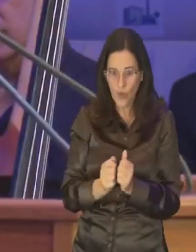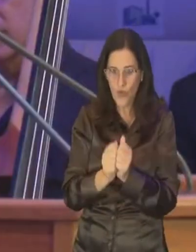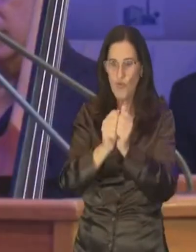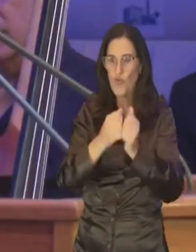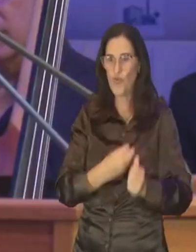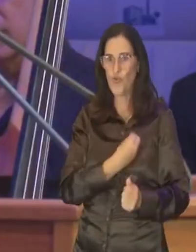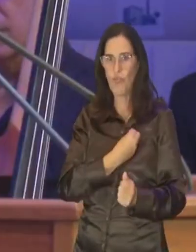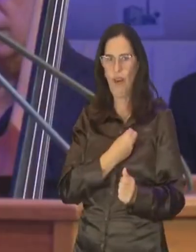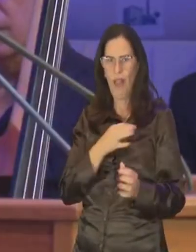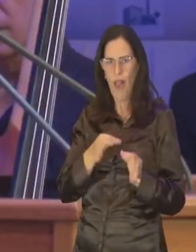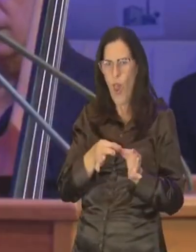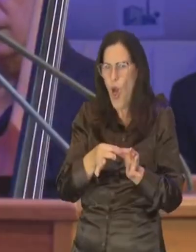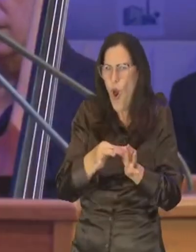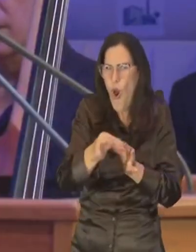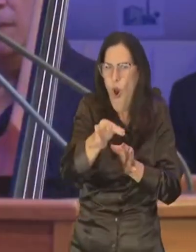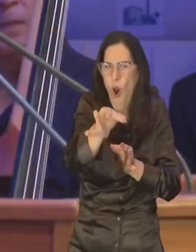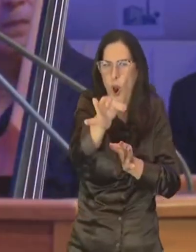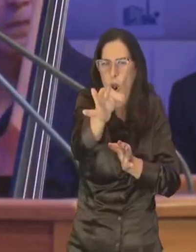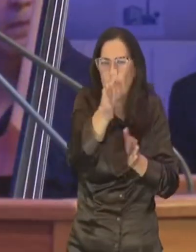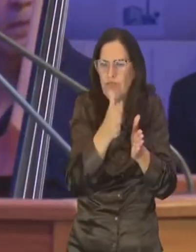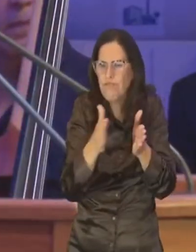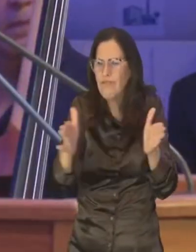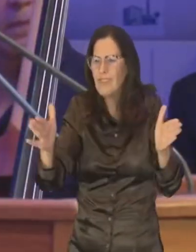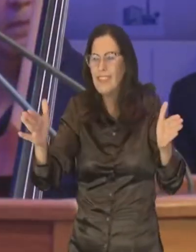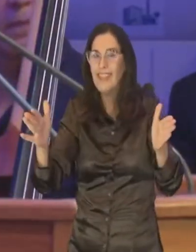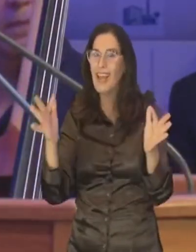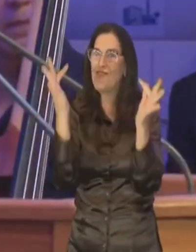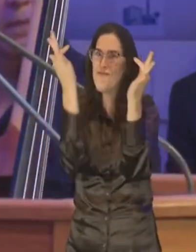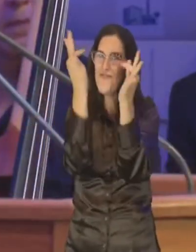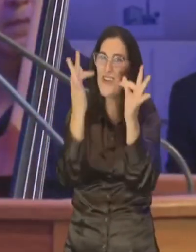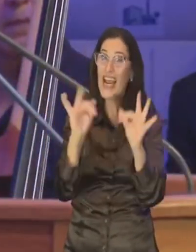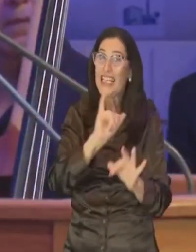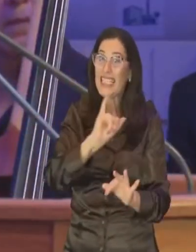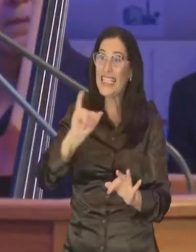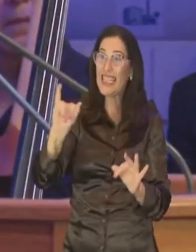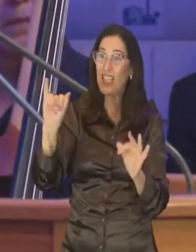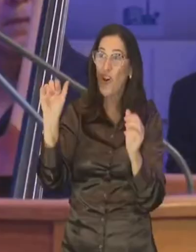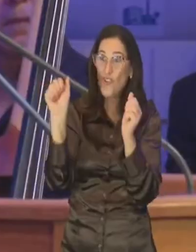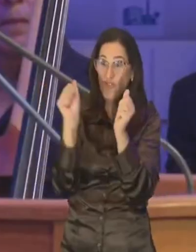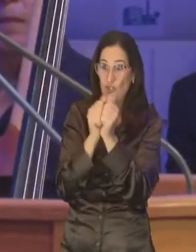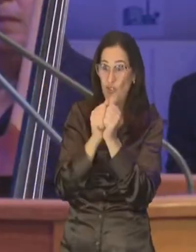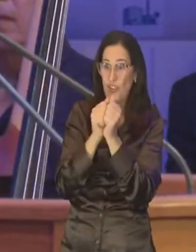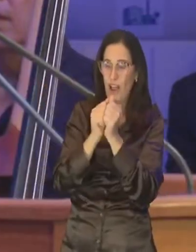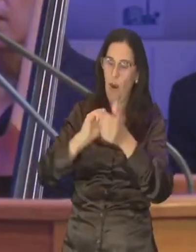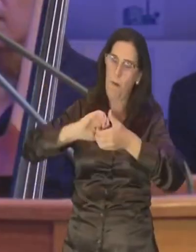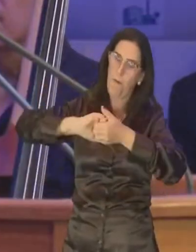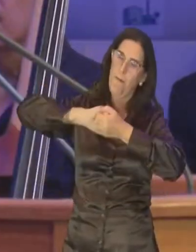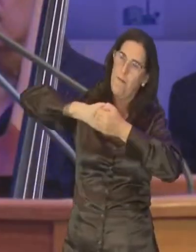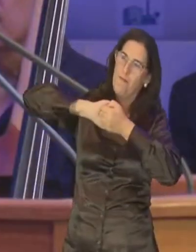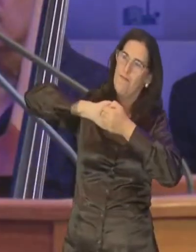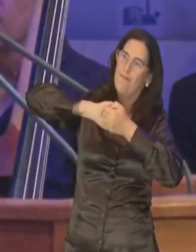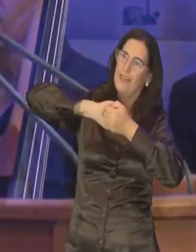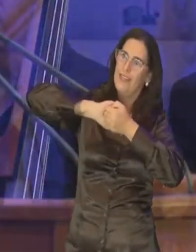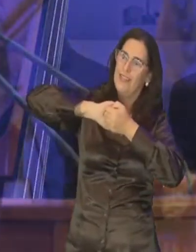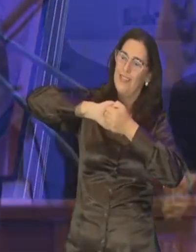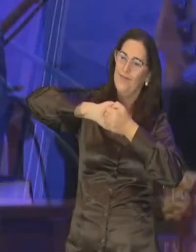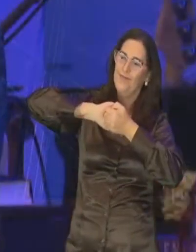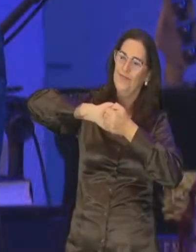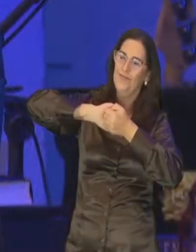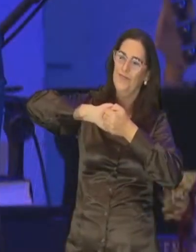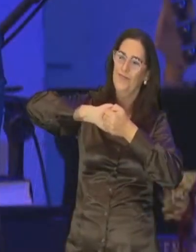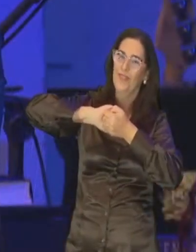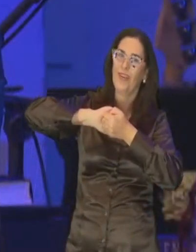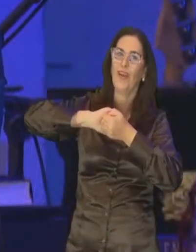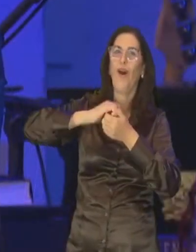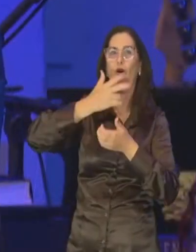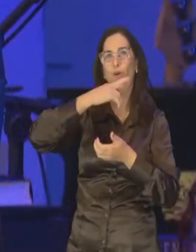caminhos longos, largos e felizes se nós estivermos de mãos dadas com o